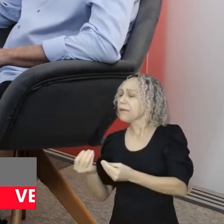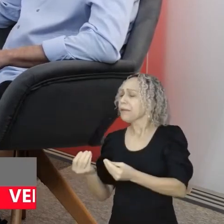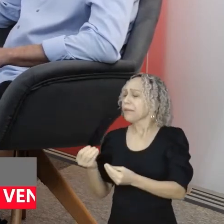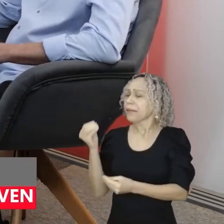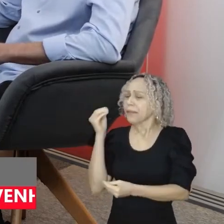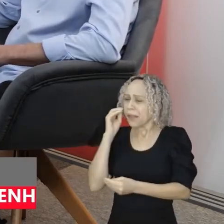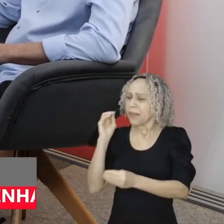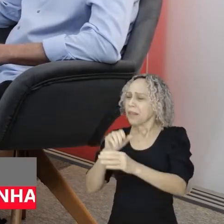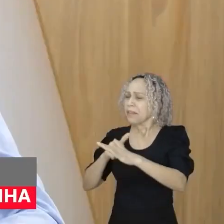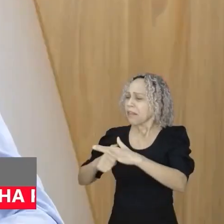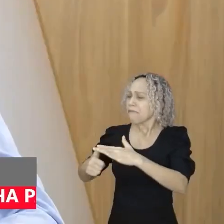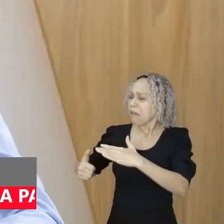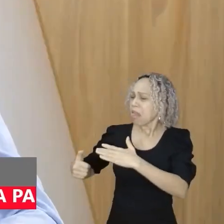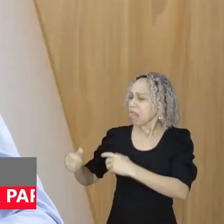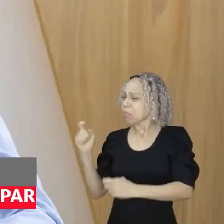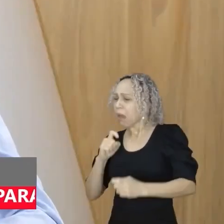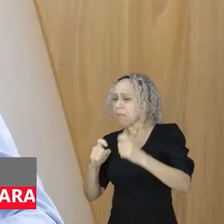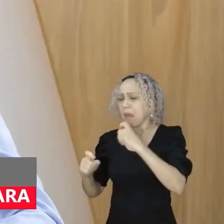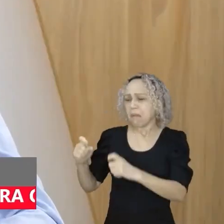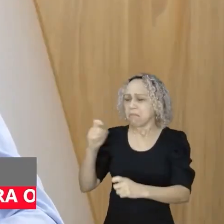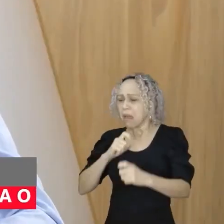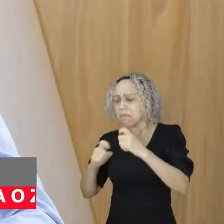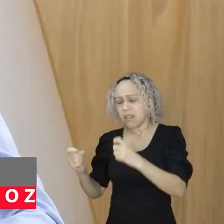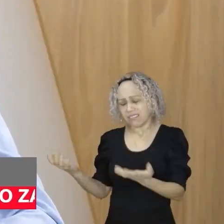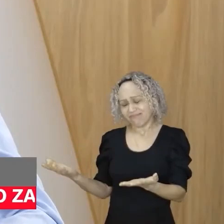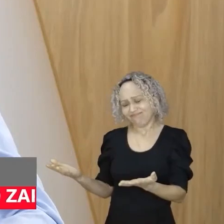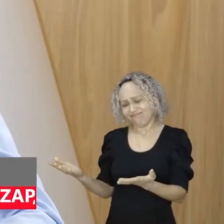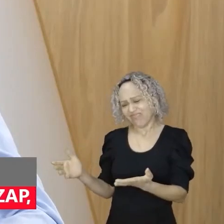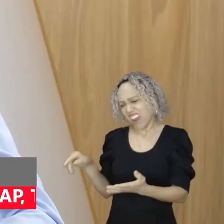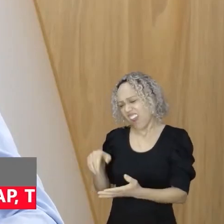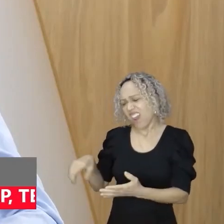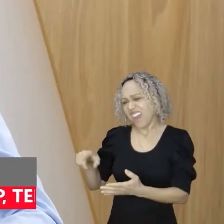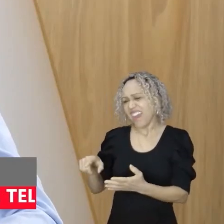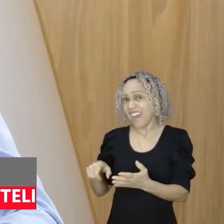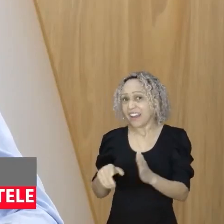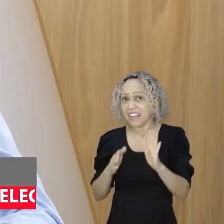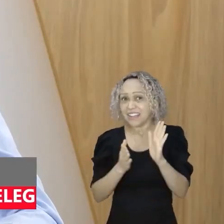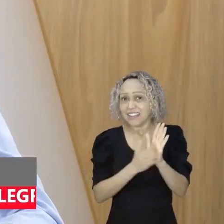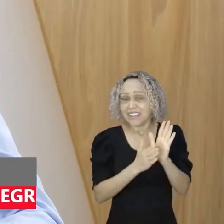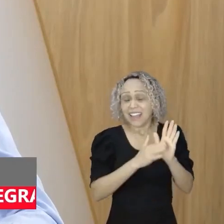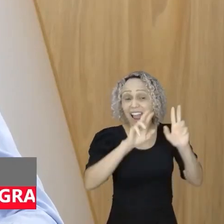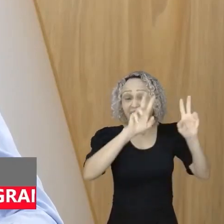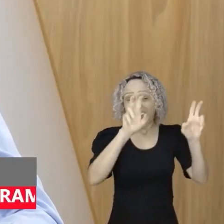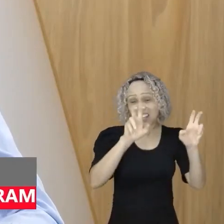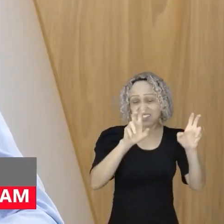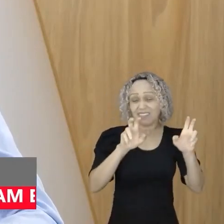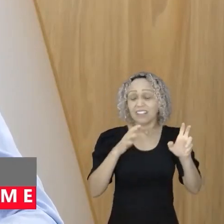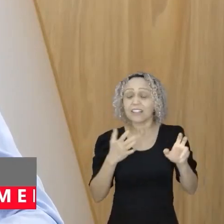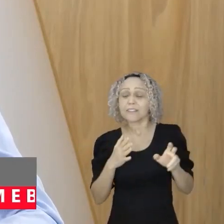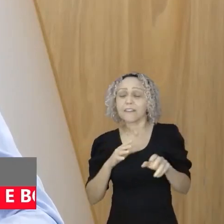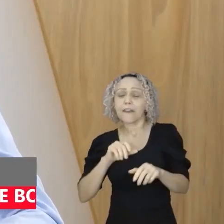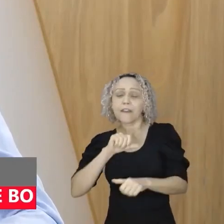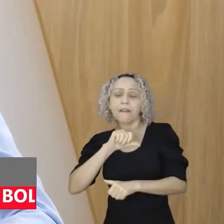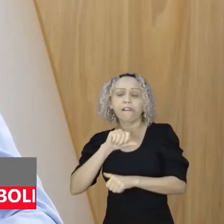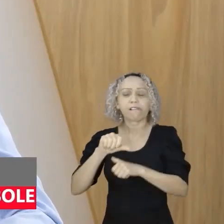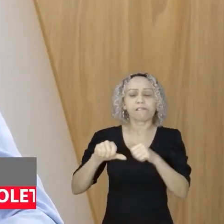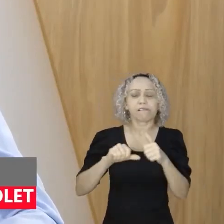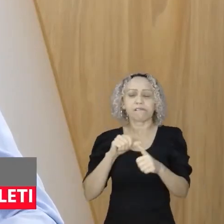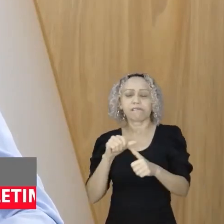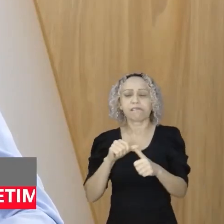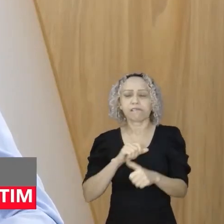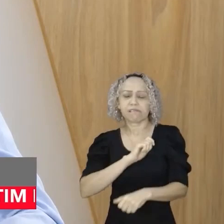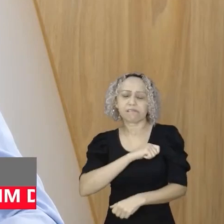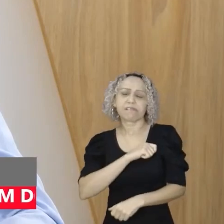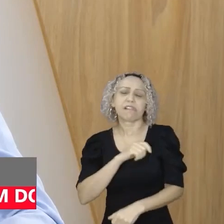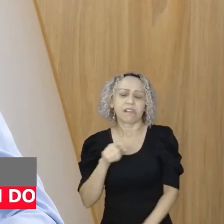Brasil. Mentiras e às vezes desviar a pauta, né? Então eles gostam de desviar a pauta para aquilo que é polêmico na sociedade e divide o povo.